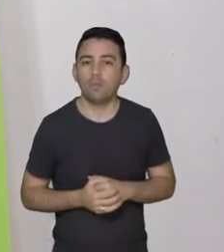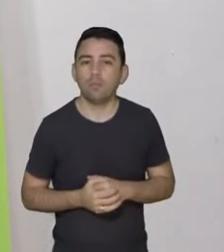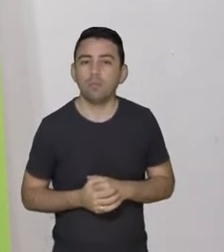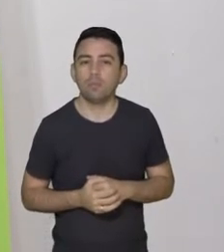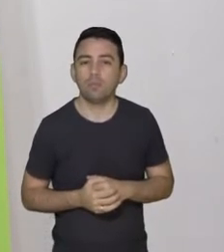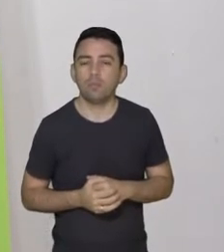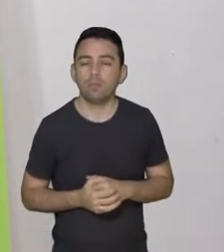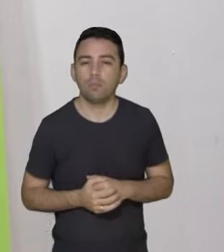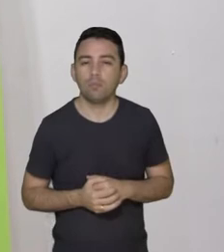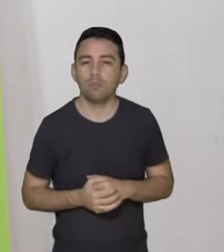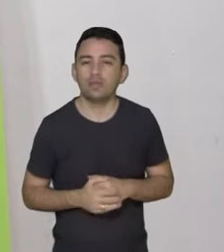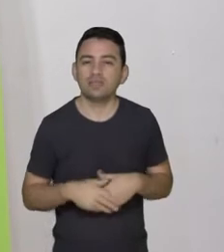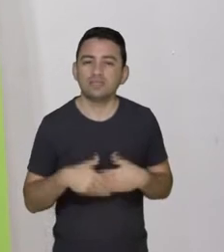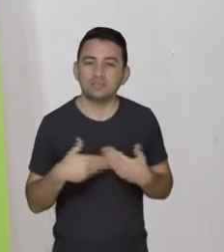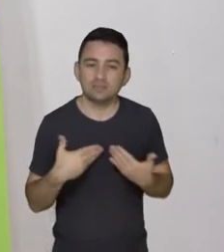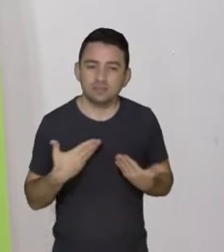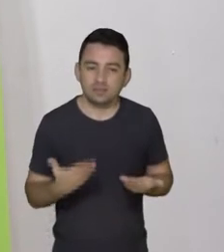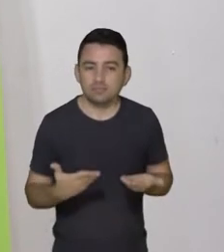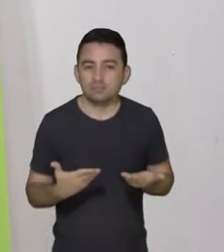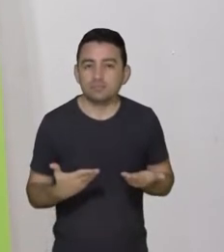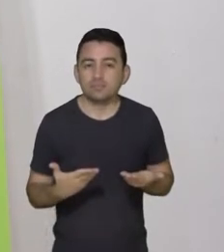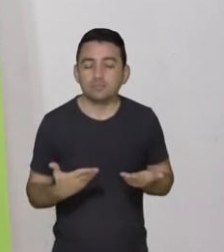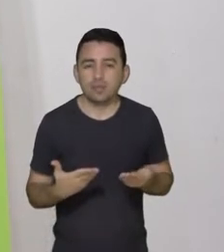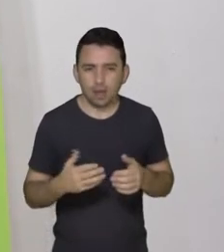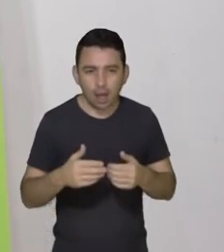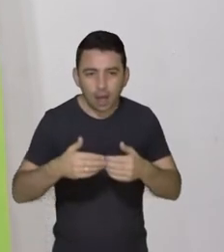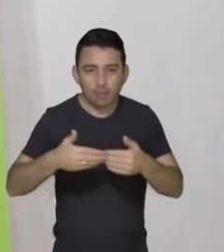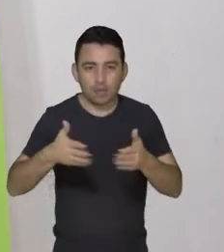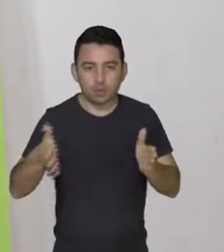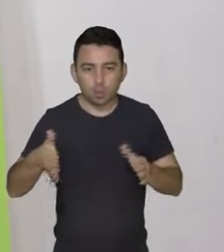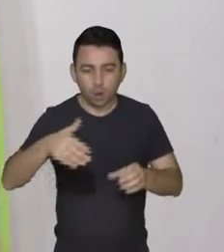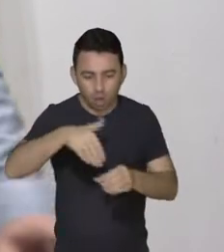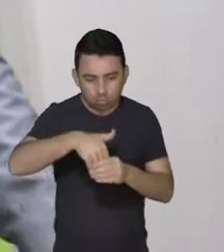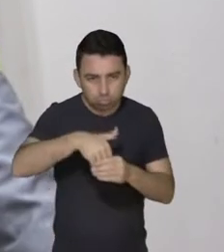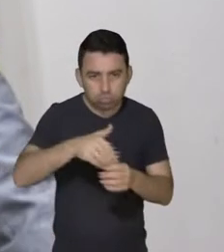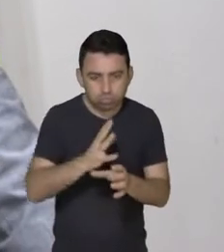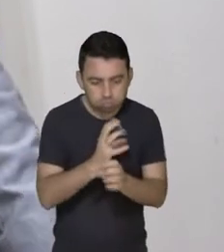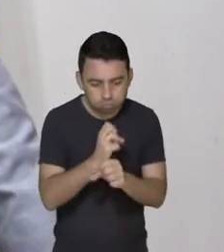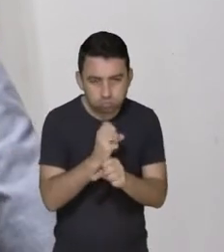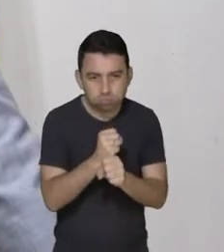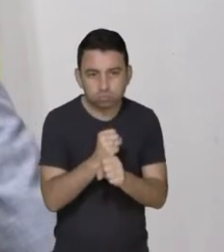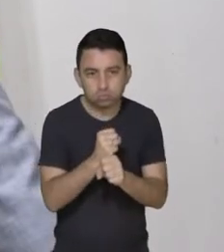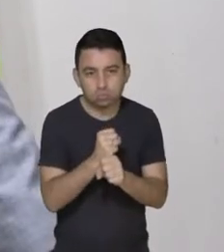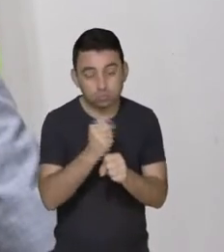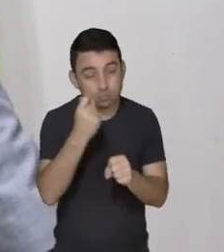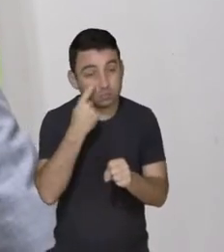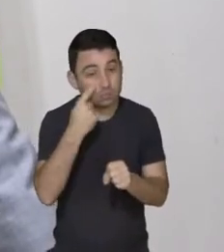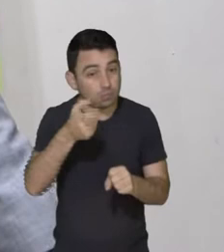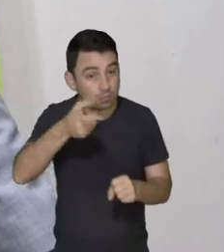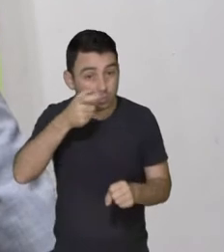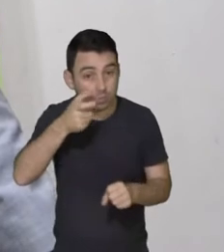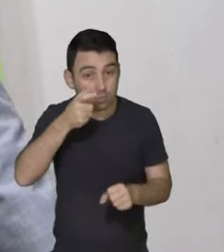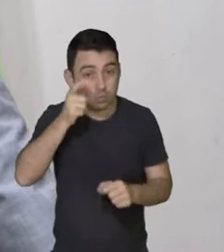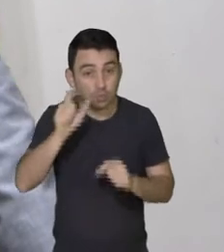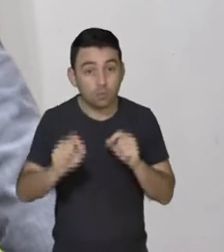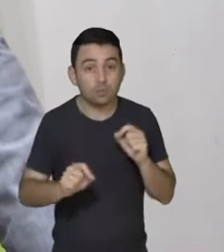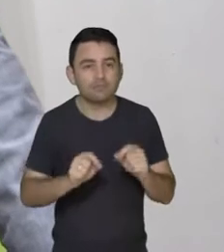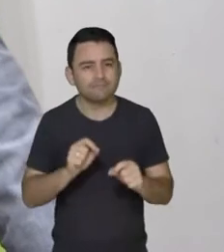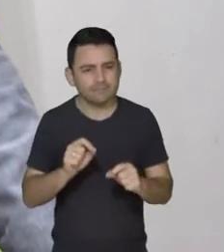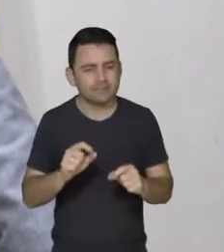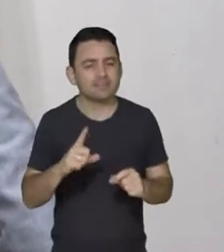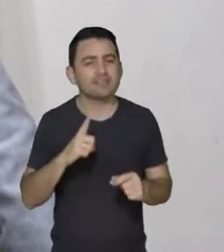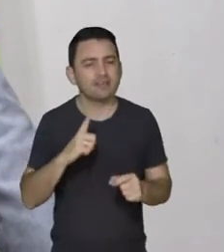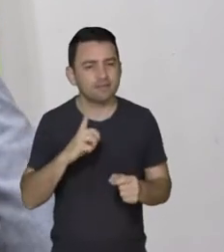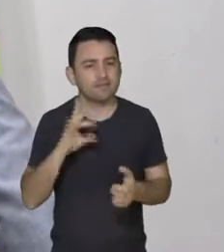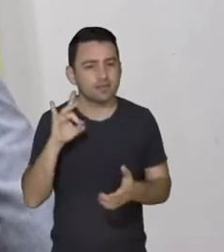quando se faz a abertura da urna se faz a contagem de votos podemos apreciar ali que houve realmente ali